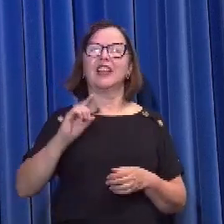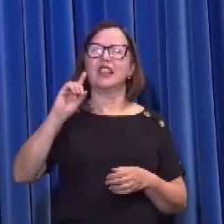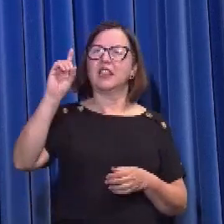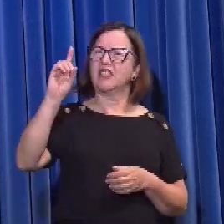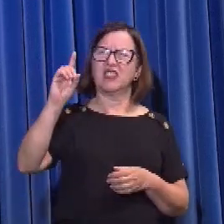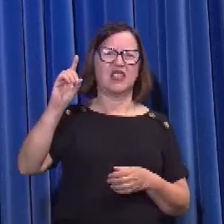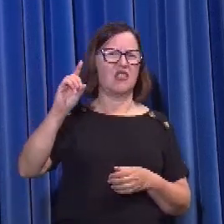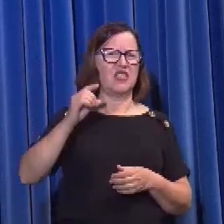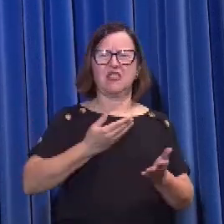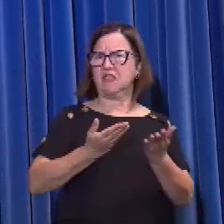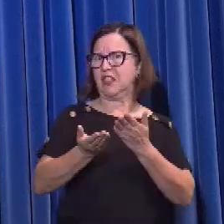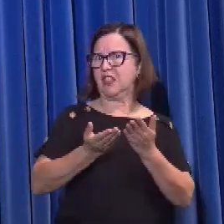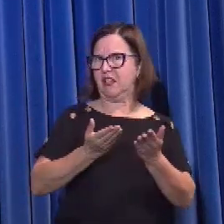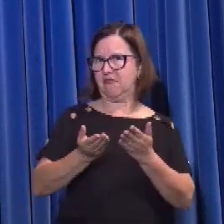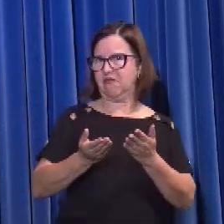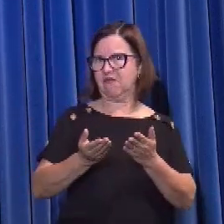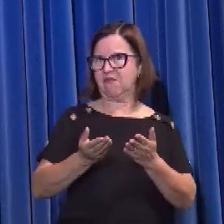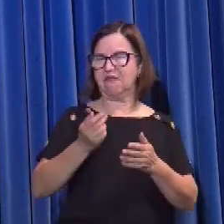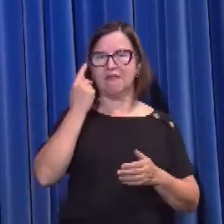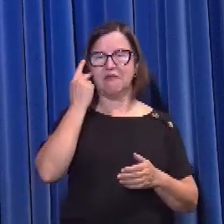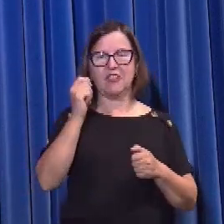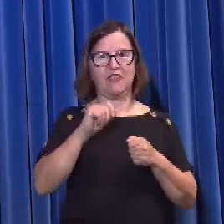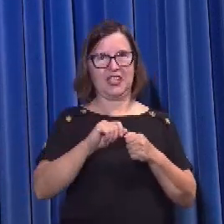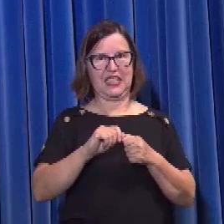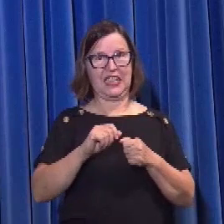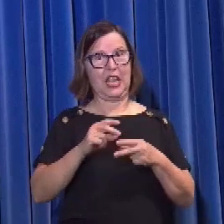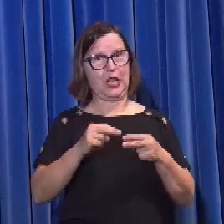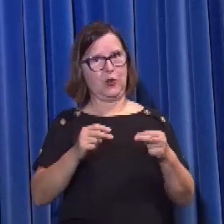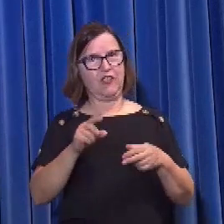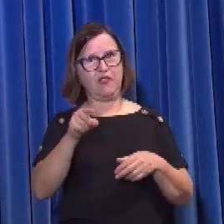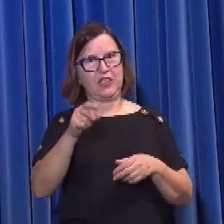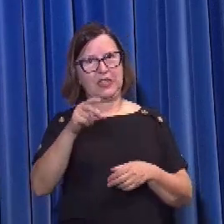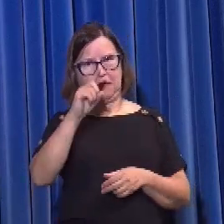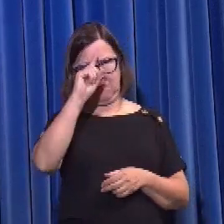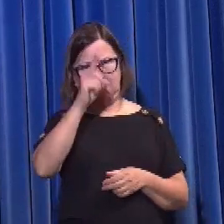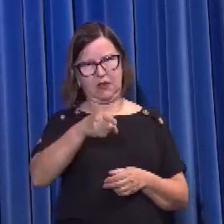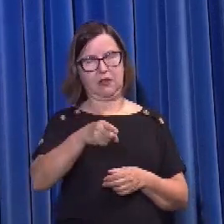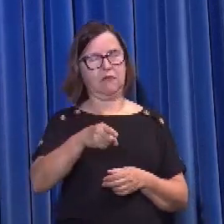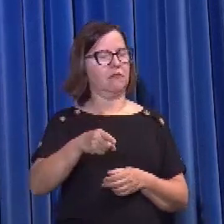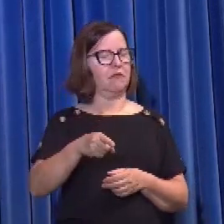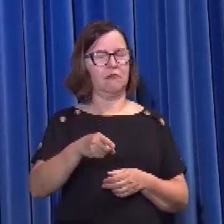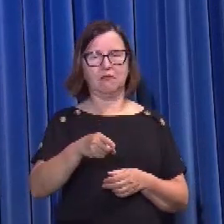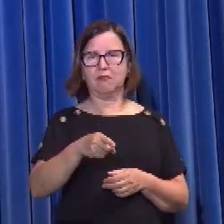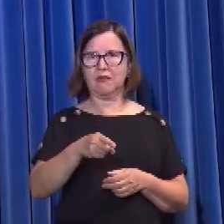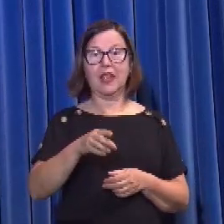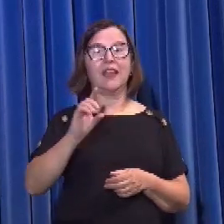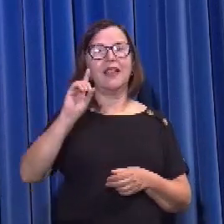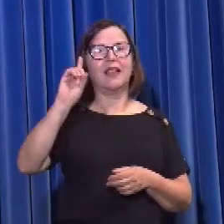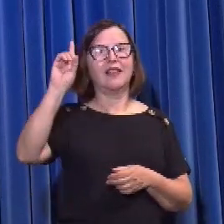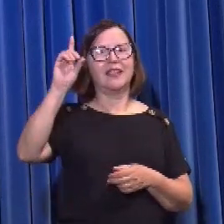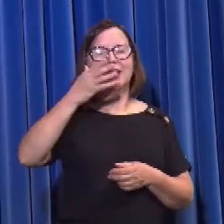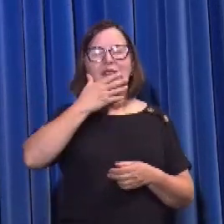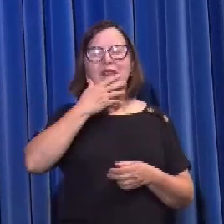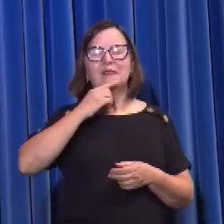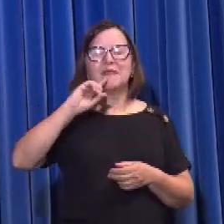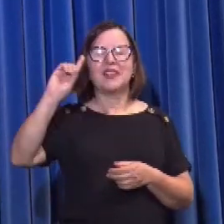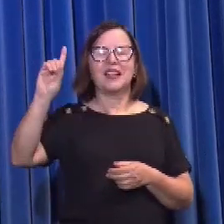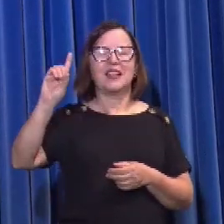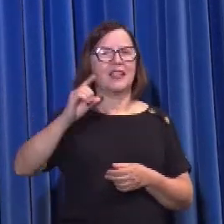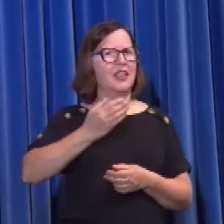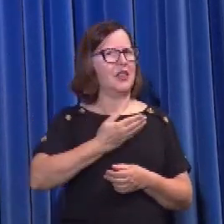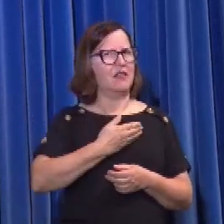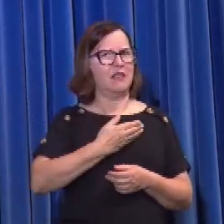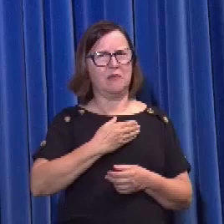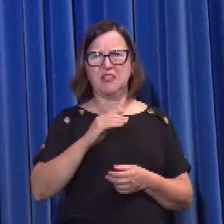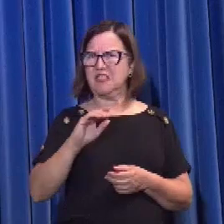seu servo para fazer aquilo que você determina. Deus é pai. Ele não é amigo e ele não é